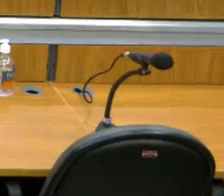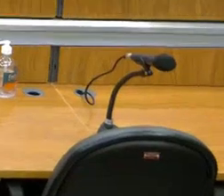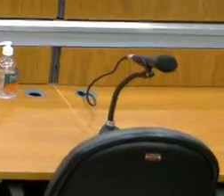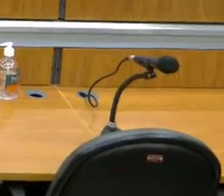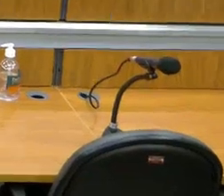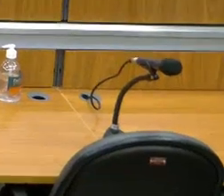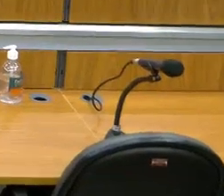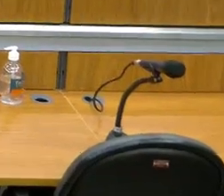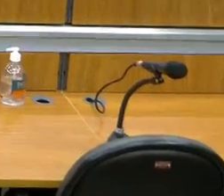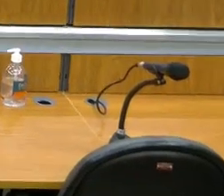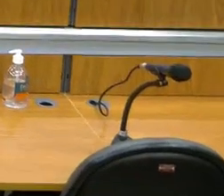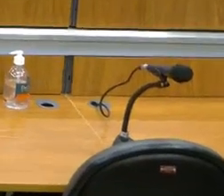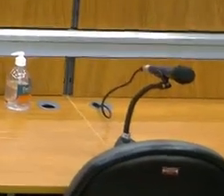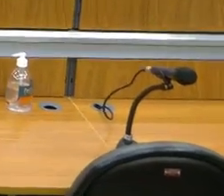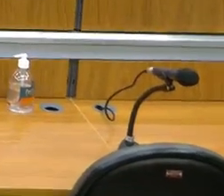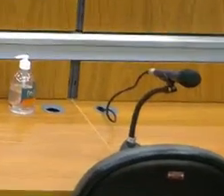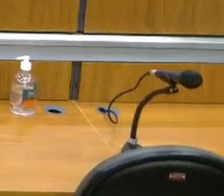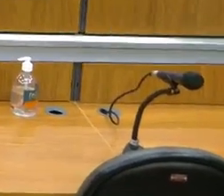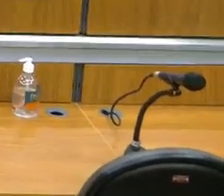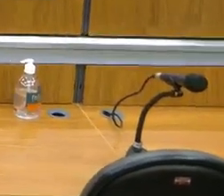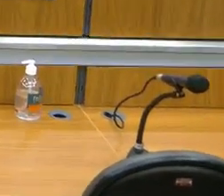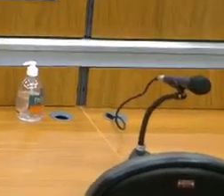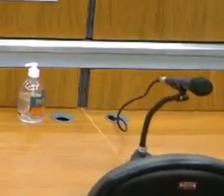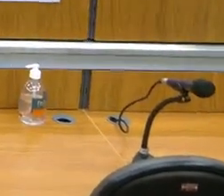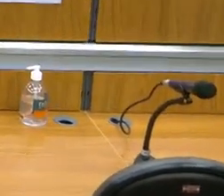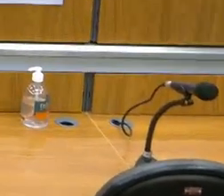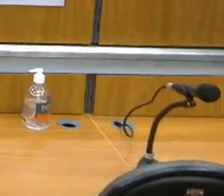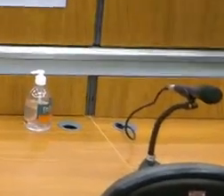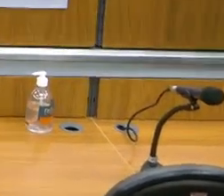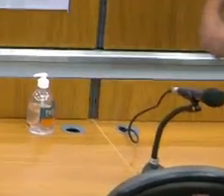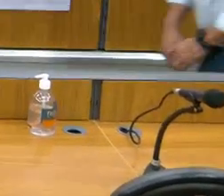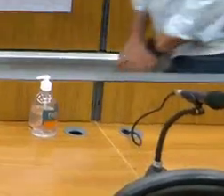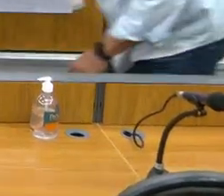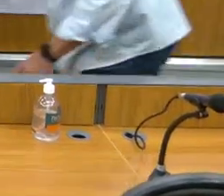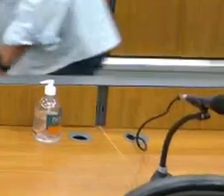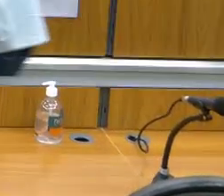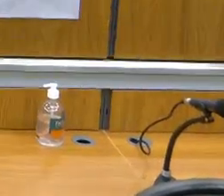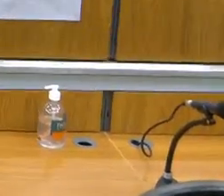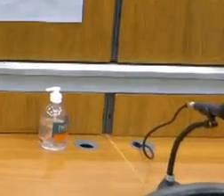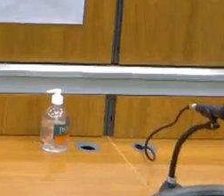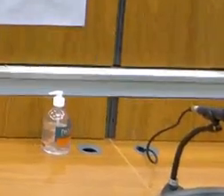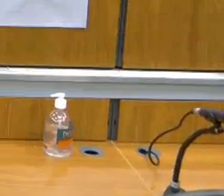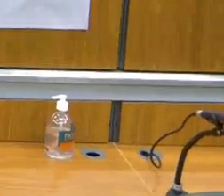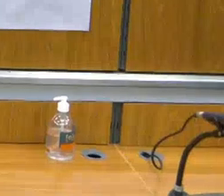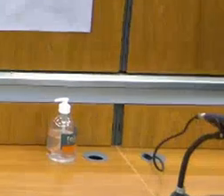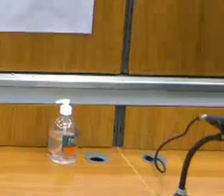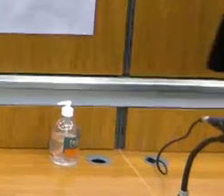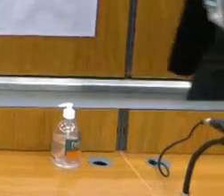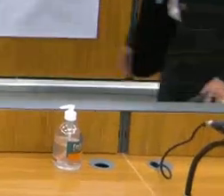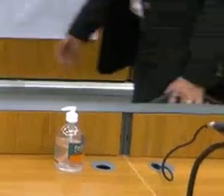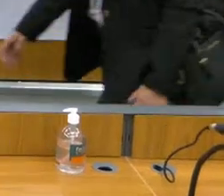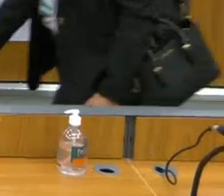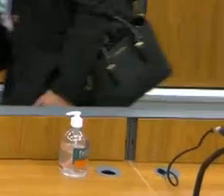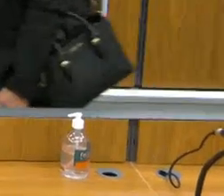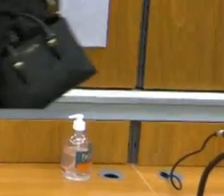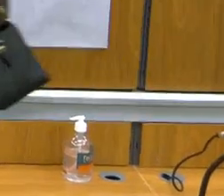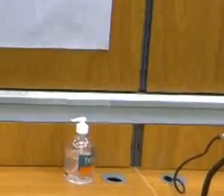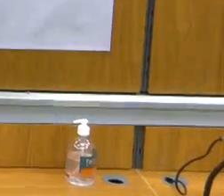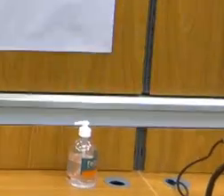20ª legislatura foi convidado para esta reunião a comissão de Defesa do Consumidor e do